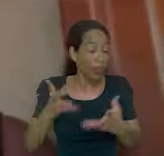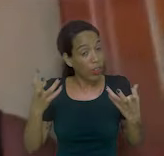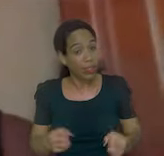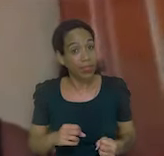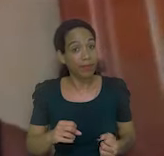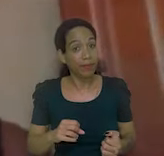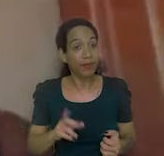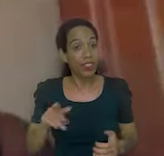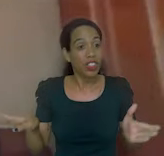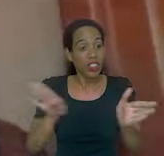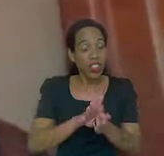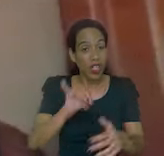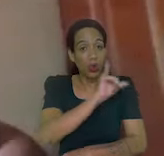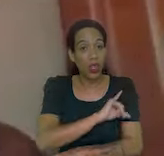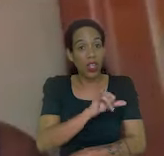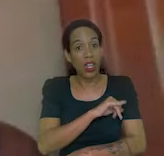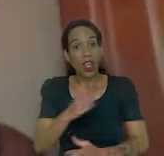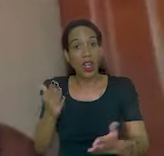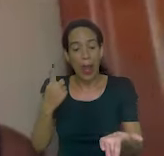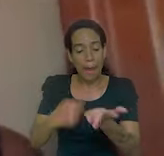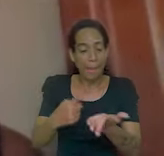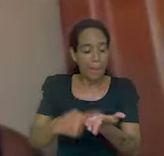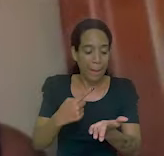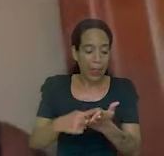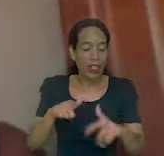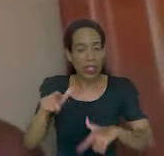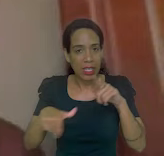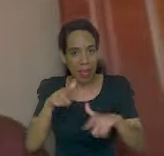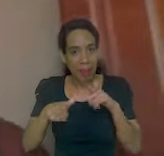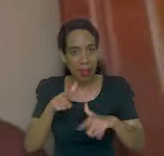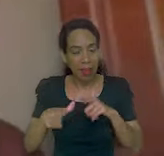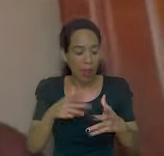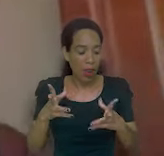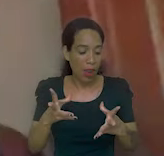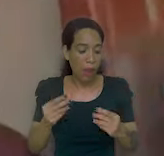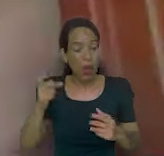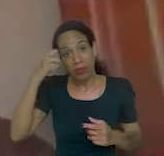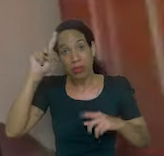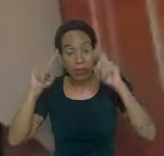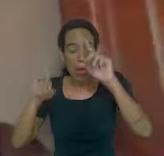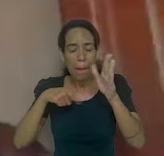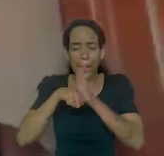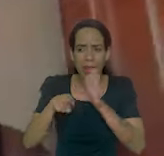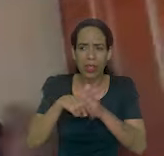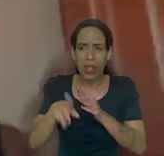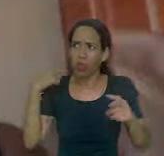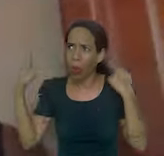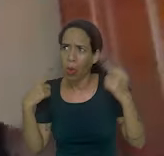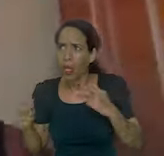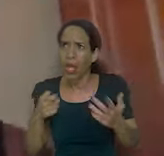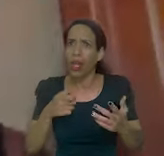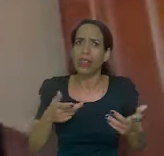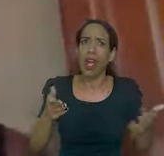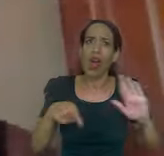topar, quando eu chegar no Rio, a gente bate as agendas, de trabalhar muito ideias, aí eu venho com outras ideias doidas, uma vai